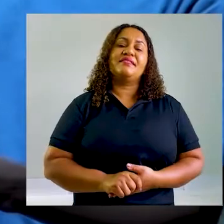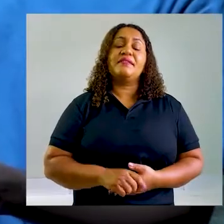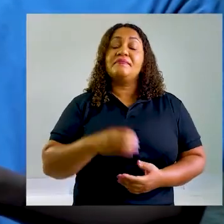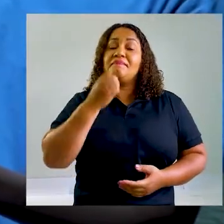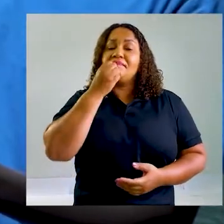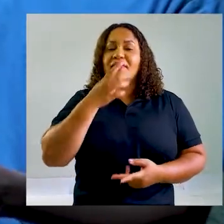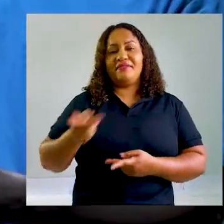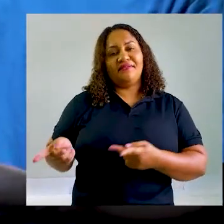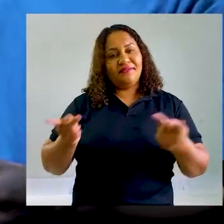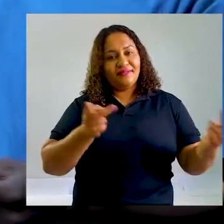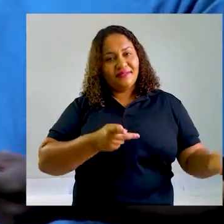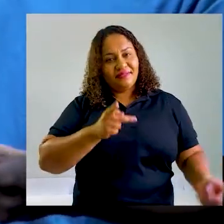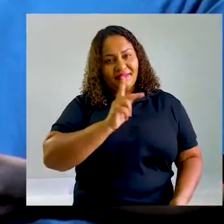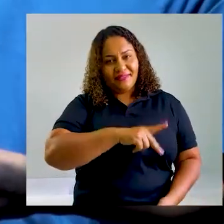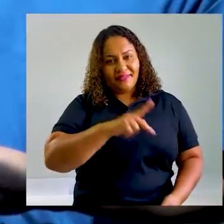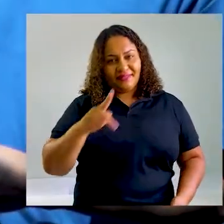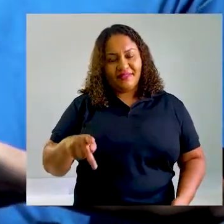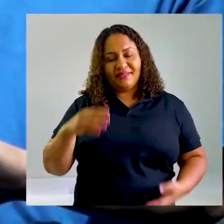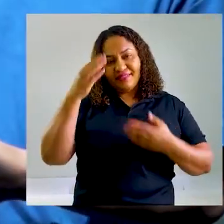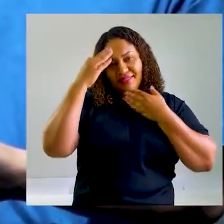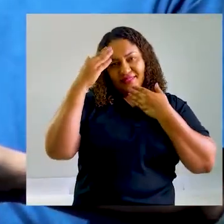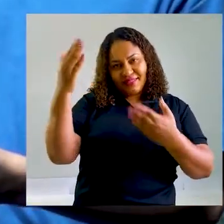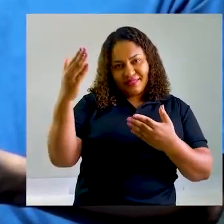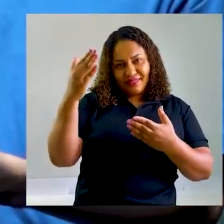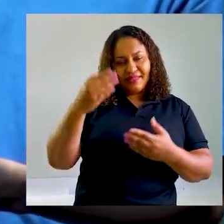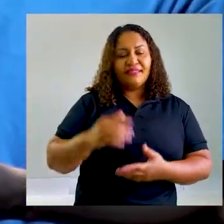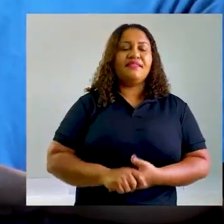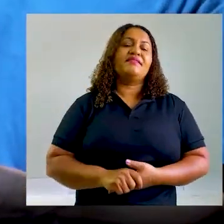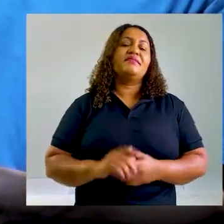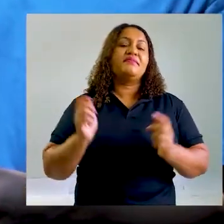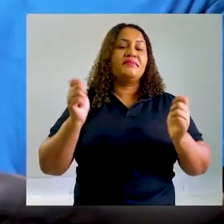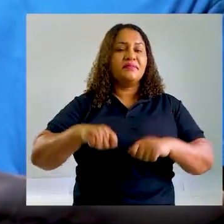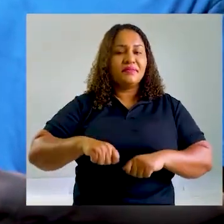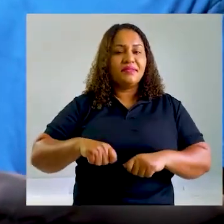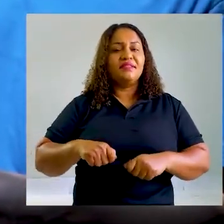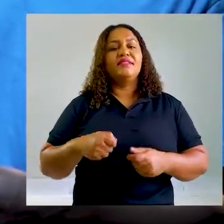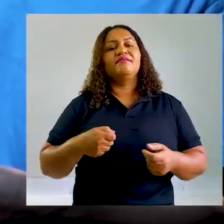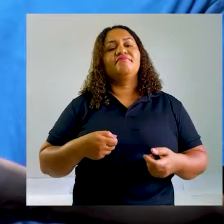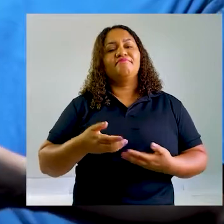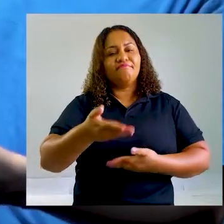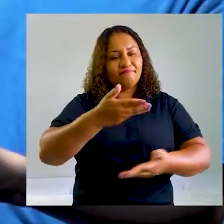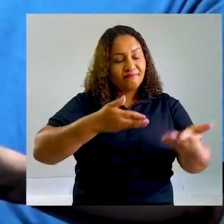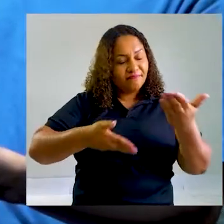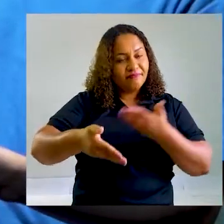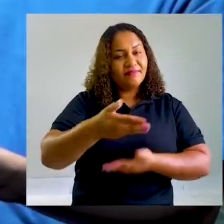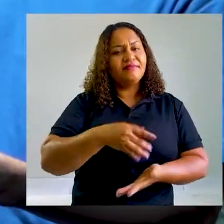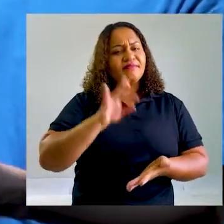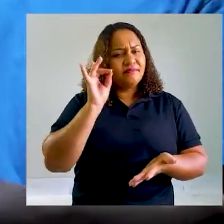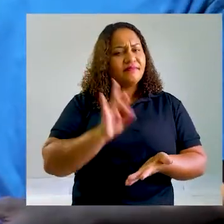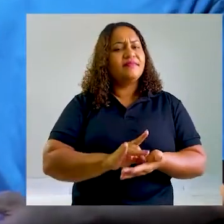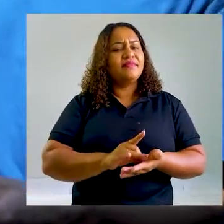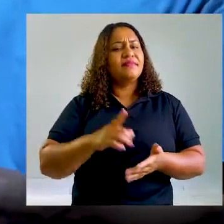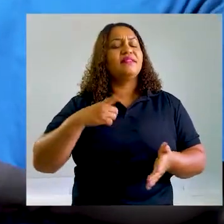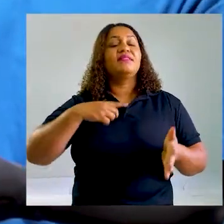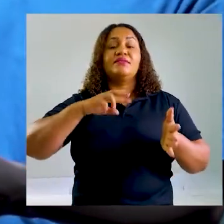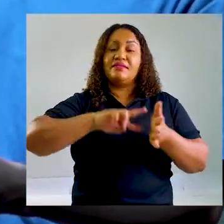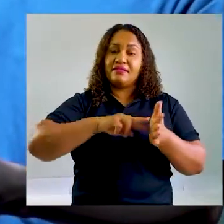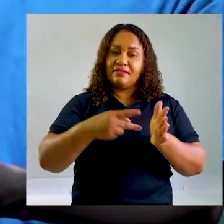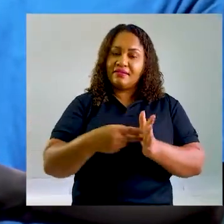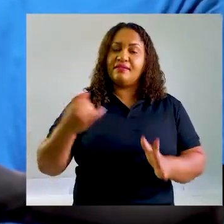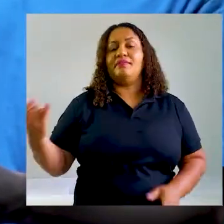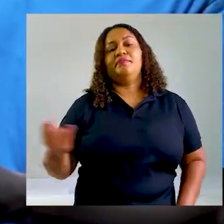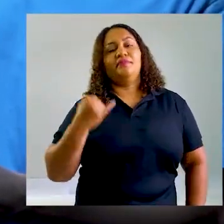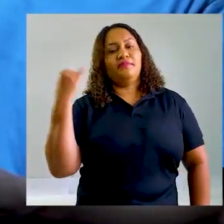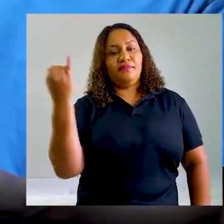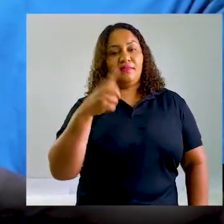bem-vindo, professor. Agradecemos a sua disponibilidade e com certeza a sua participação vai ser muito significativa